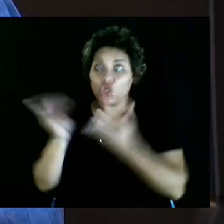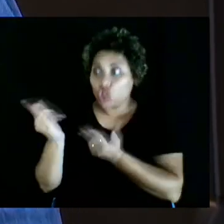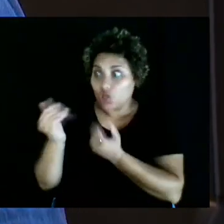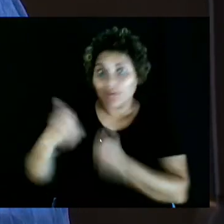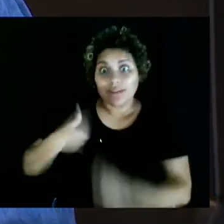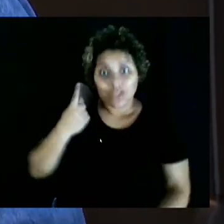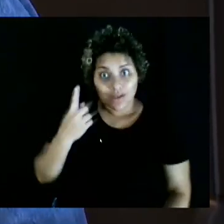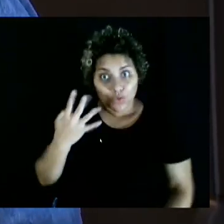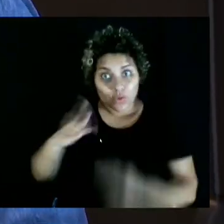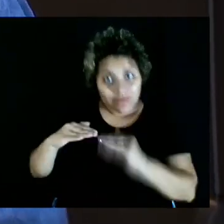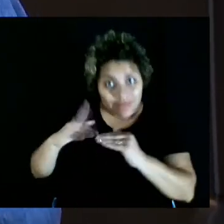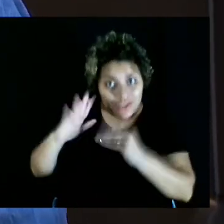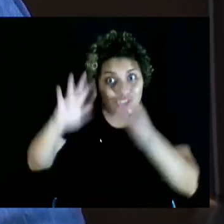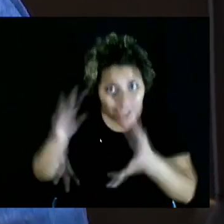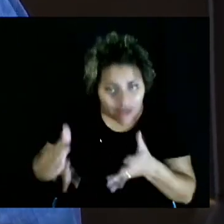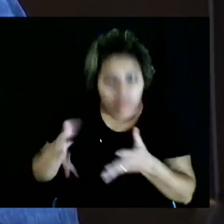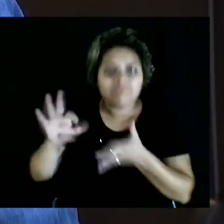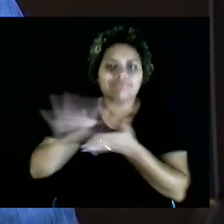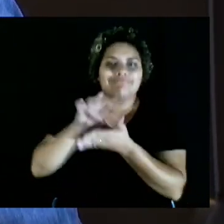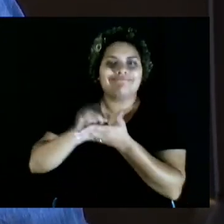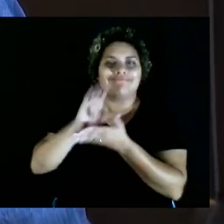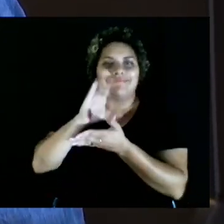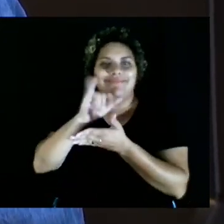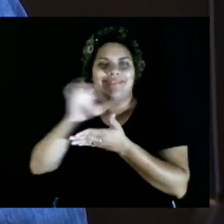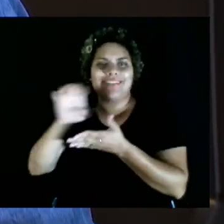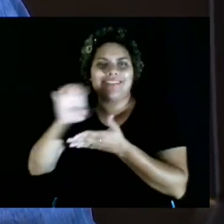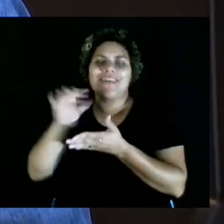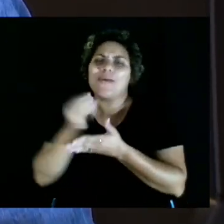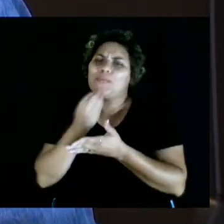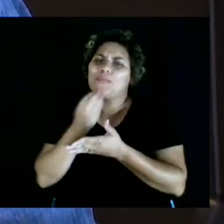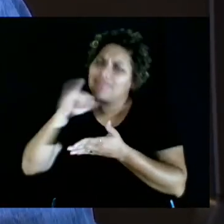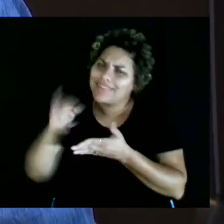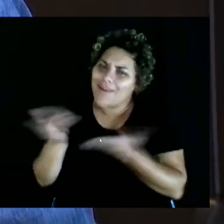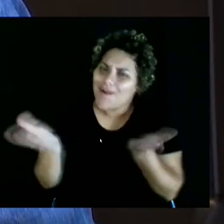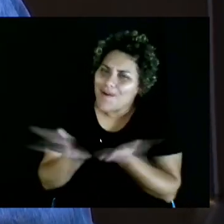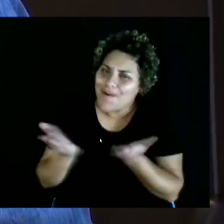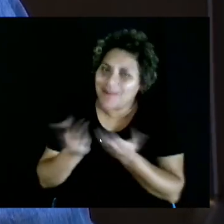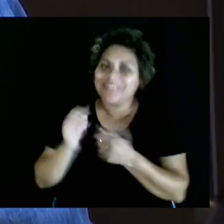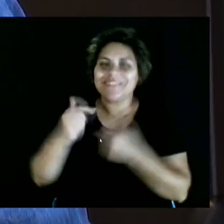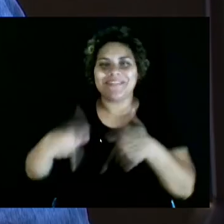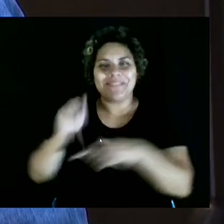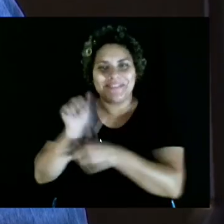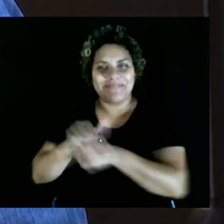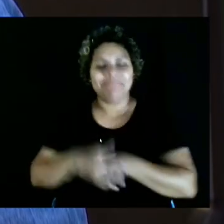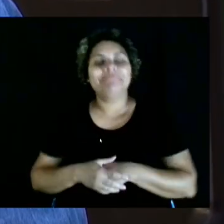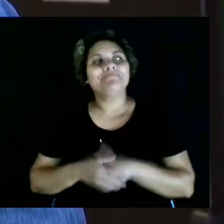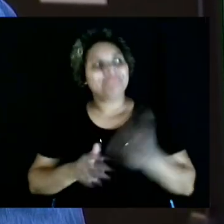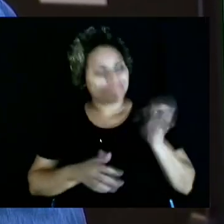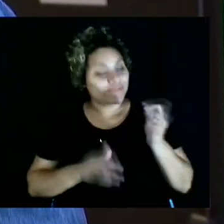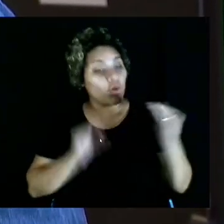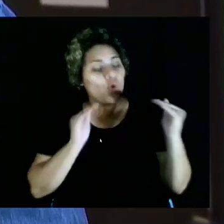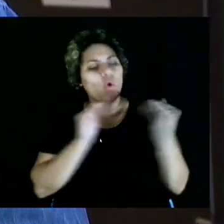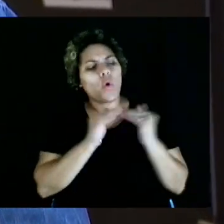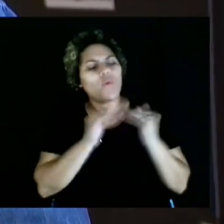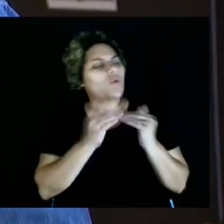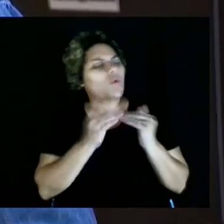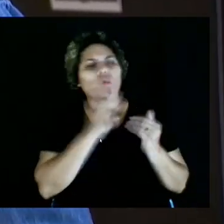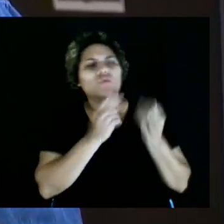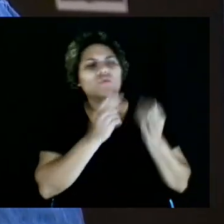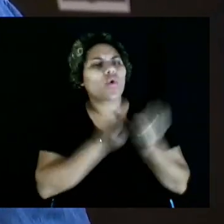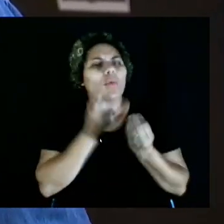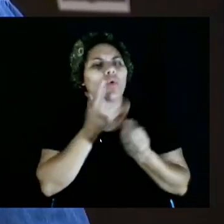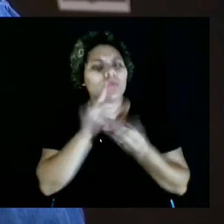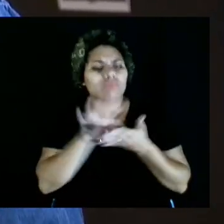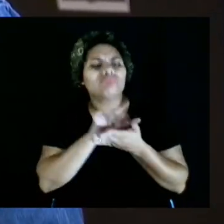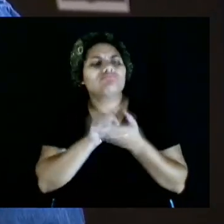CIEE e aproveitar essa oportunidade de emprego. Bom, para a gente confirmar, como faz então para realizar o cadastro?